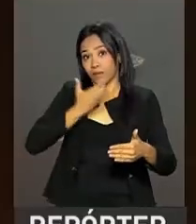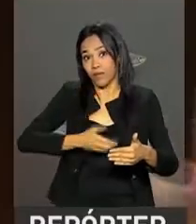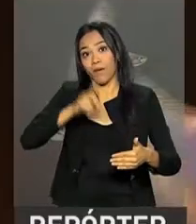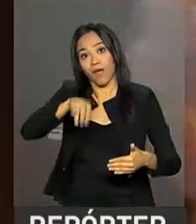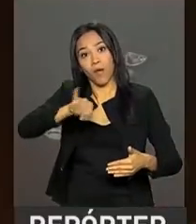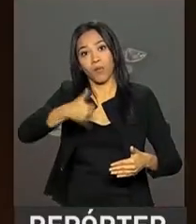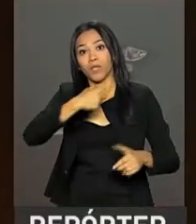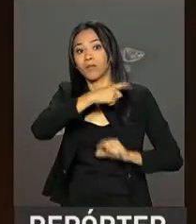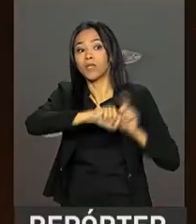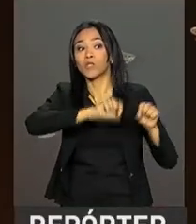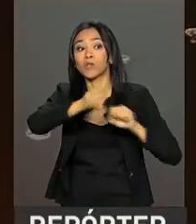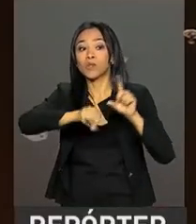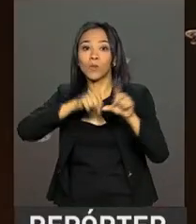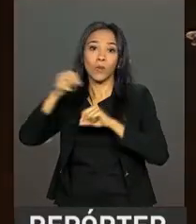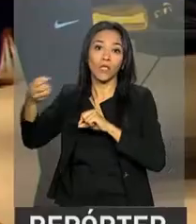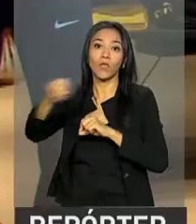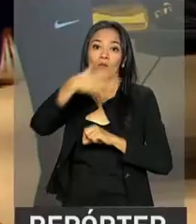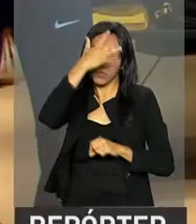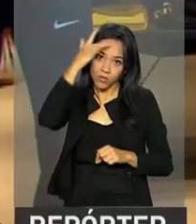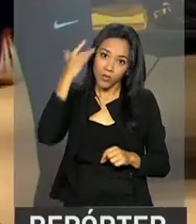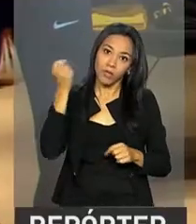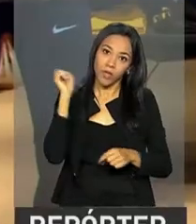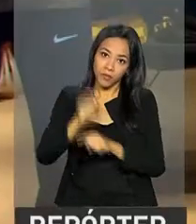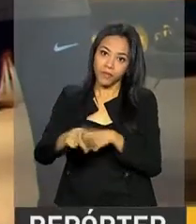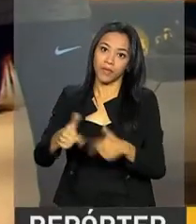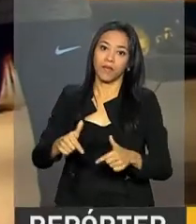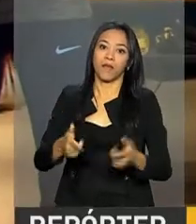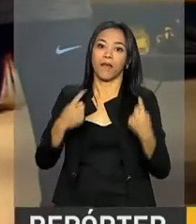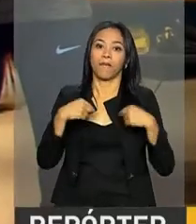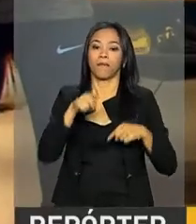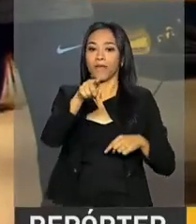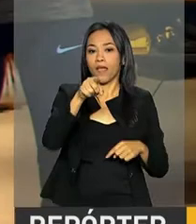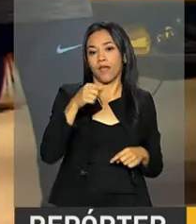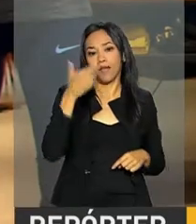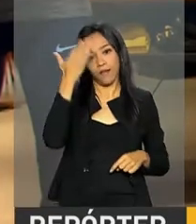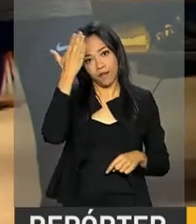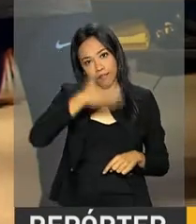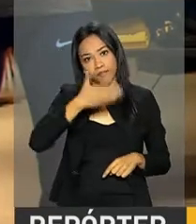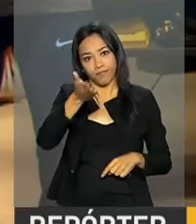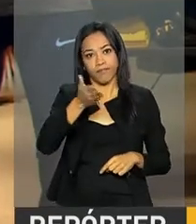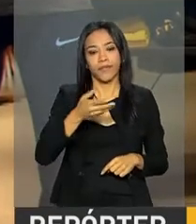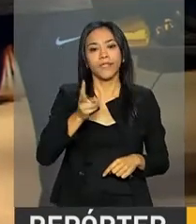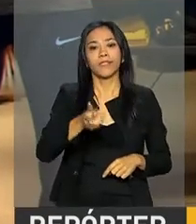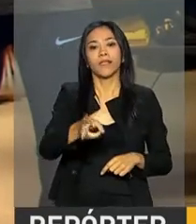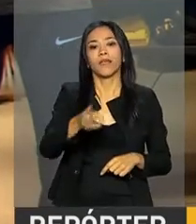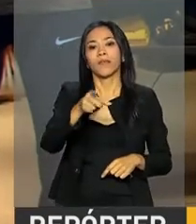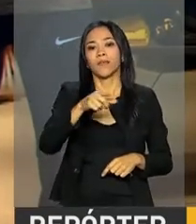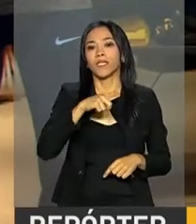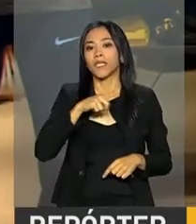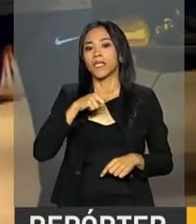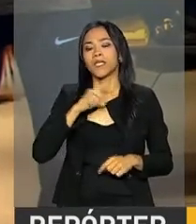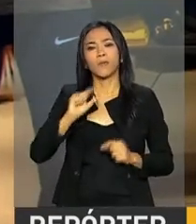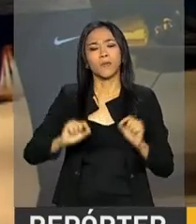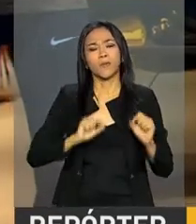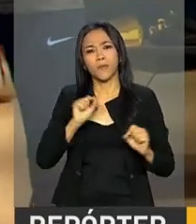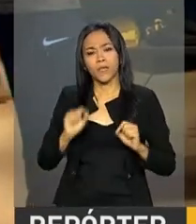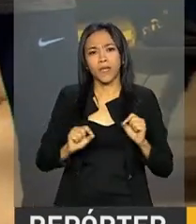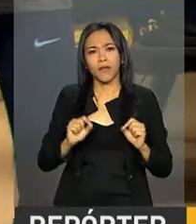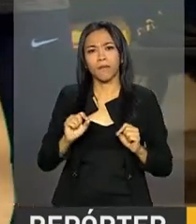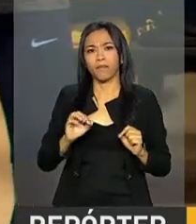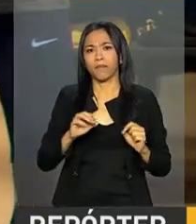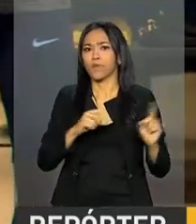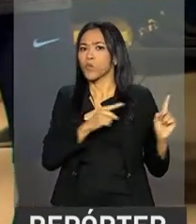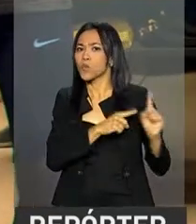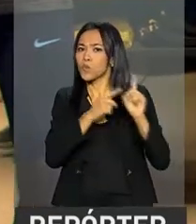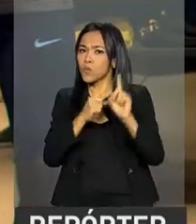selecionar novos talentos que o show mesmo cheio de lixão né e sempre tem uma visão de que um free